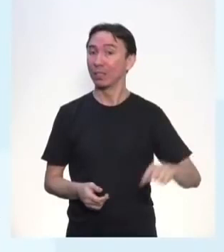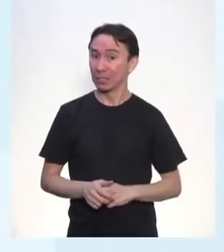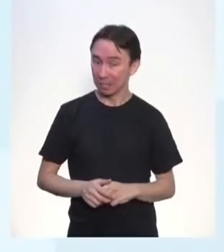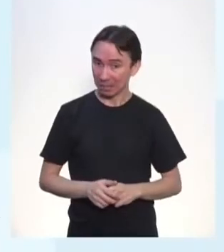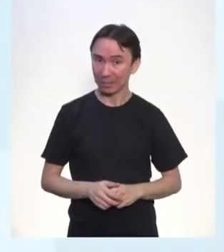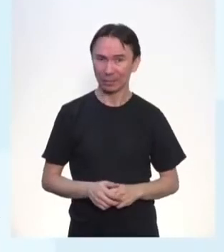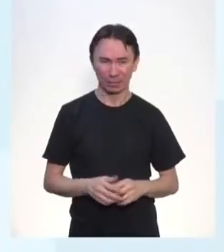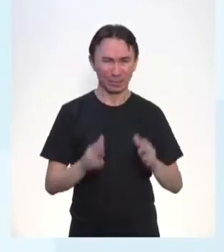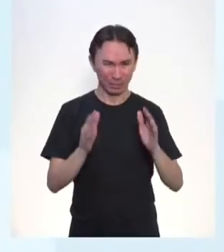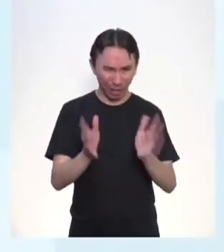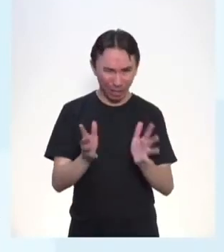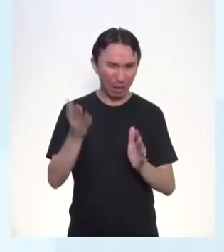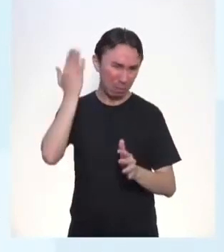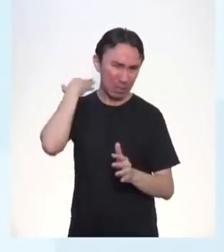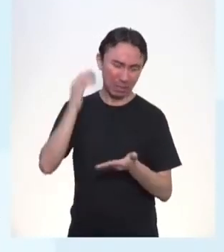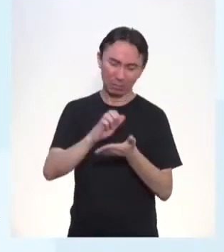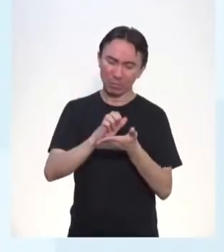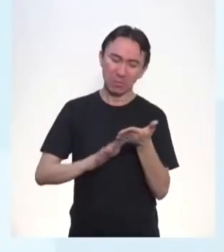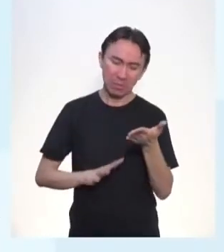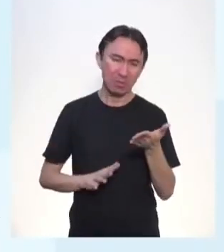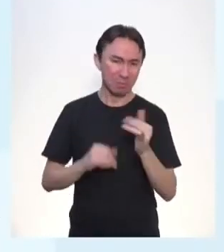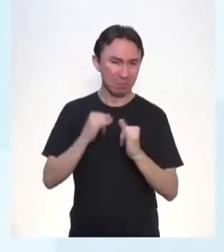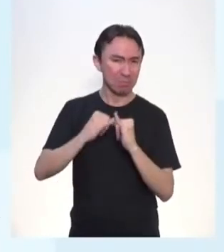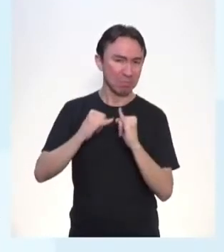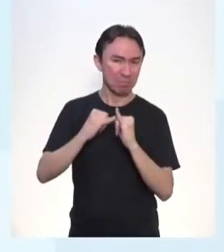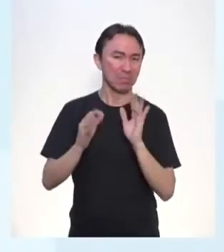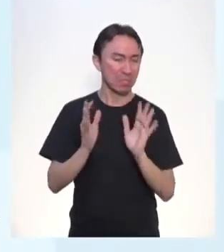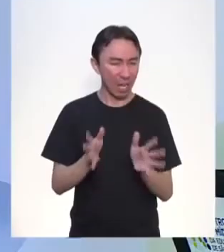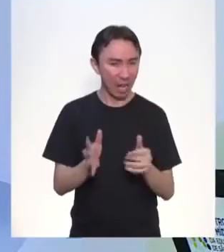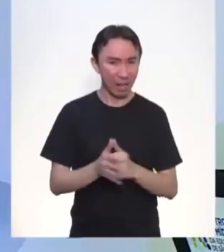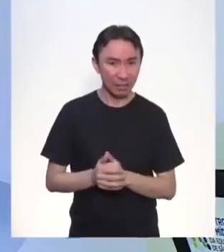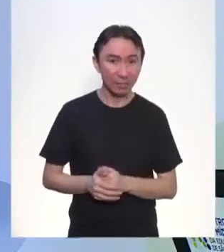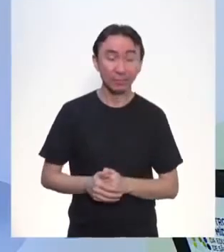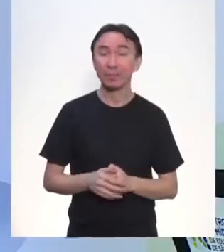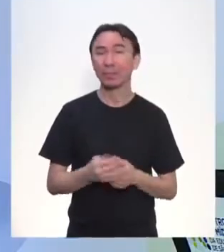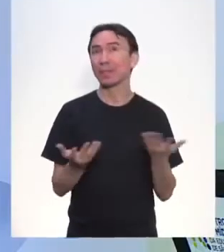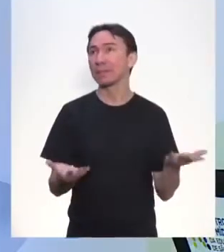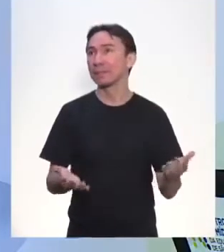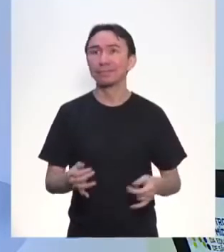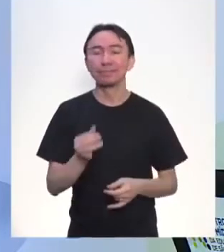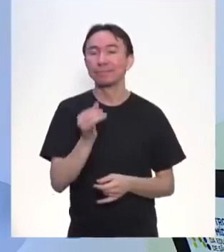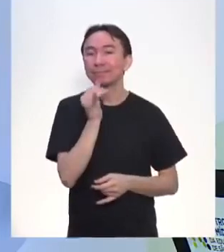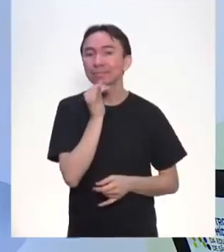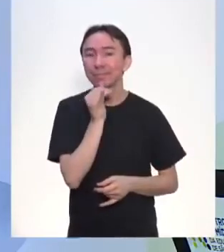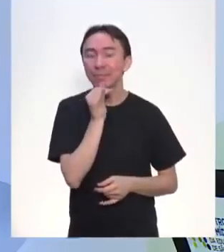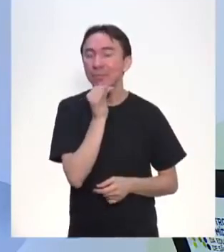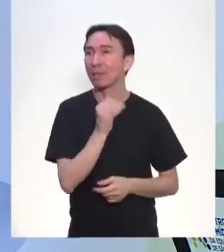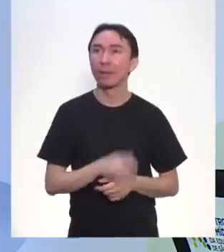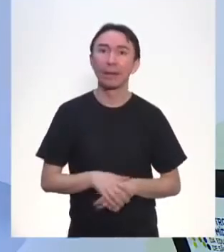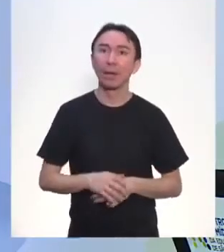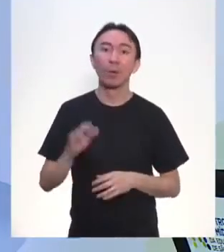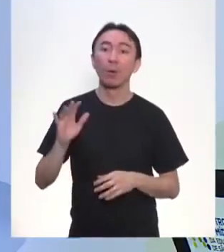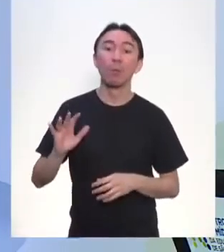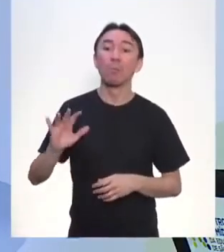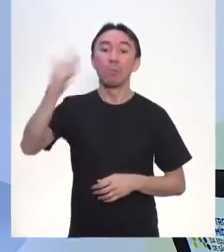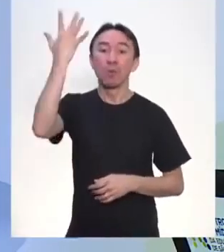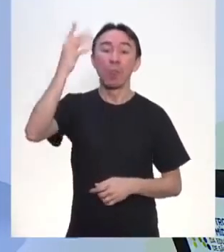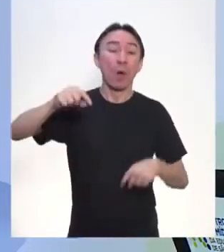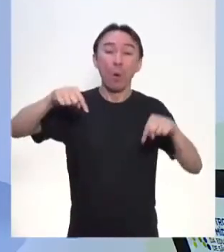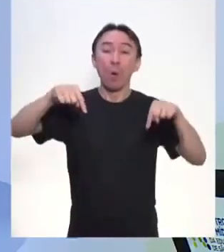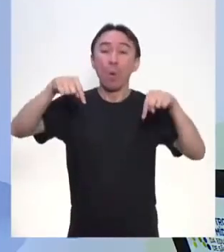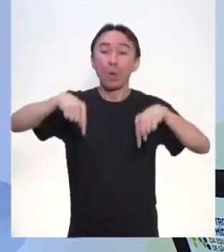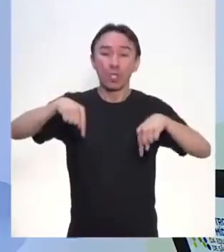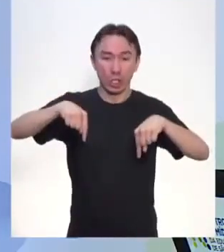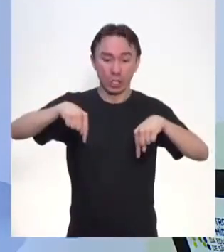já exercício parecido. Então, a ideia é a seguinte. Isso aconteceu, vamos colocar como colocou ali, hoje. Qual que é a próxima